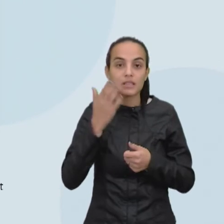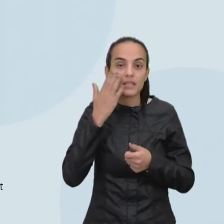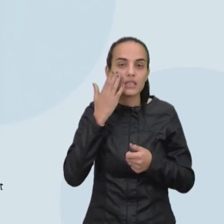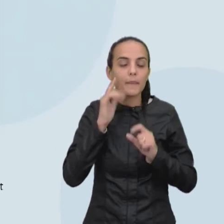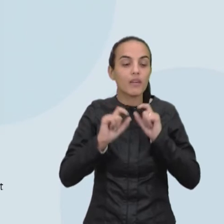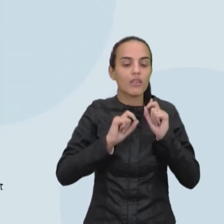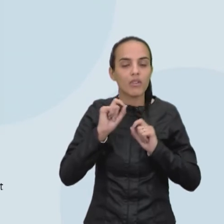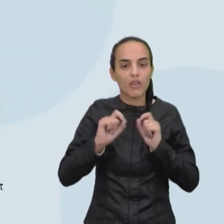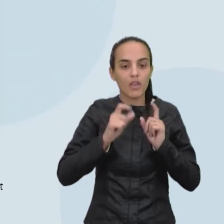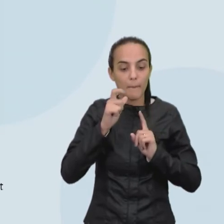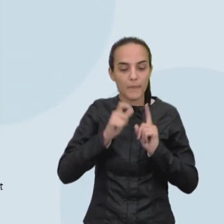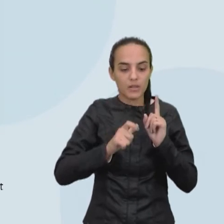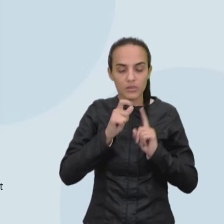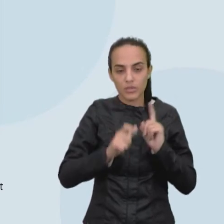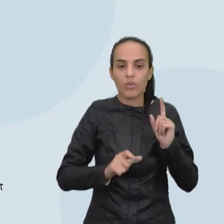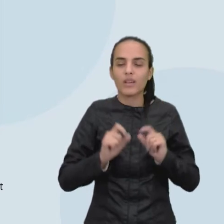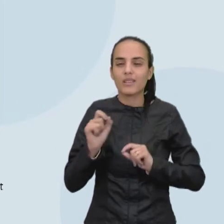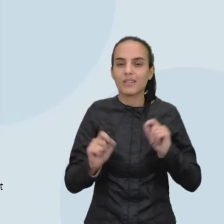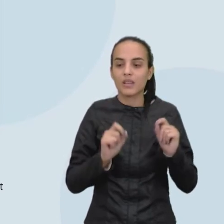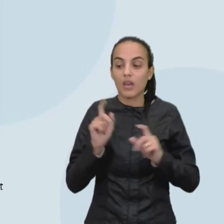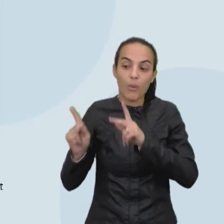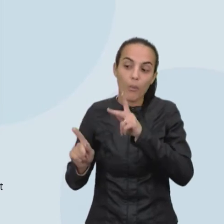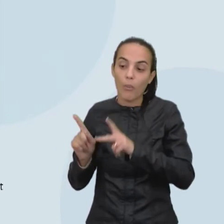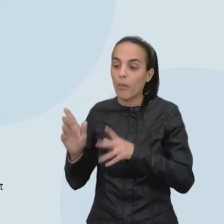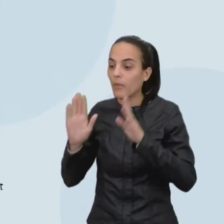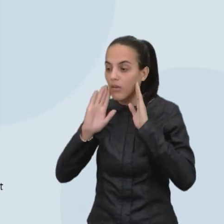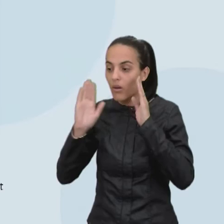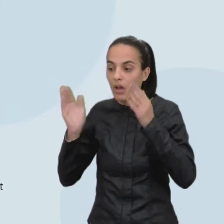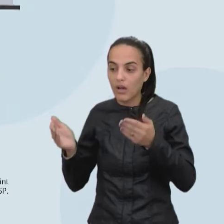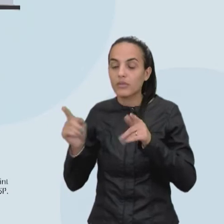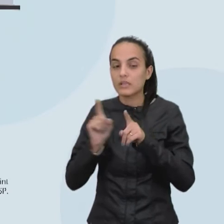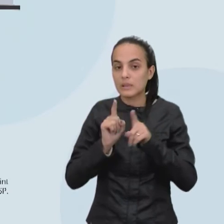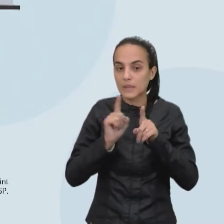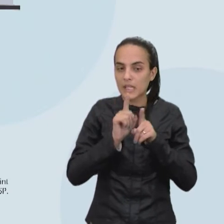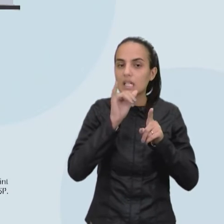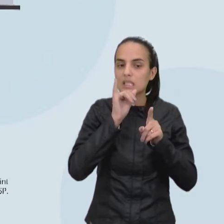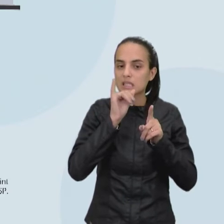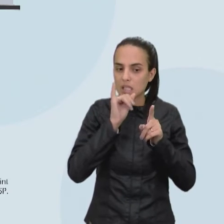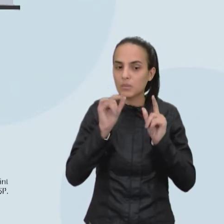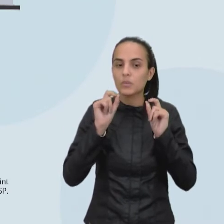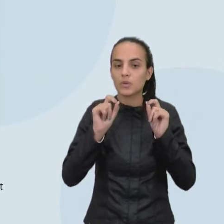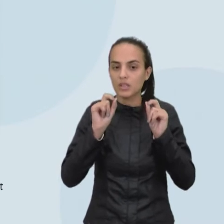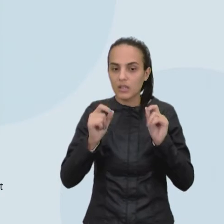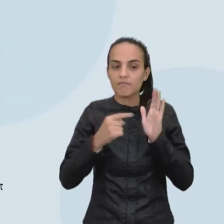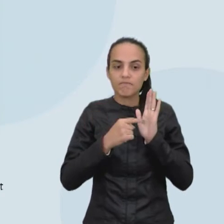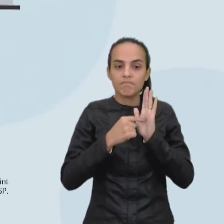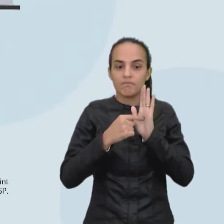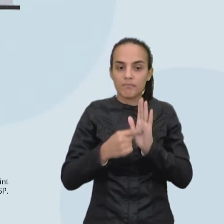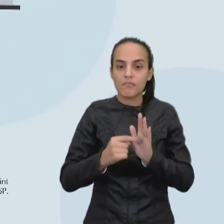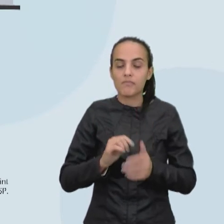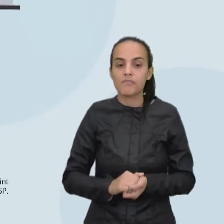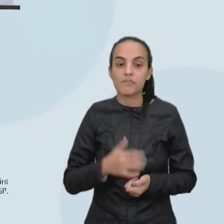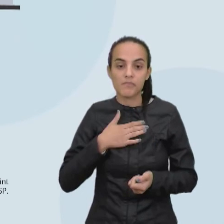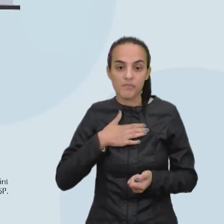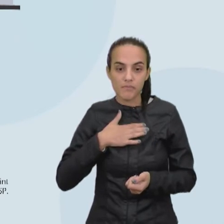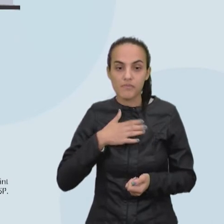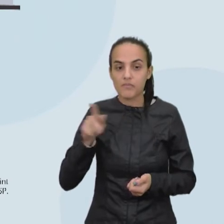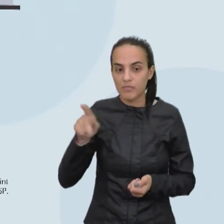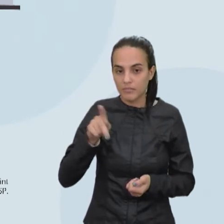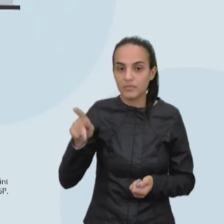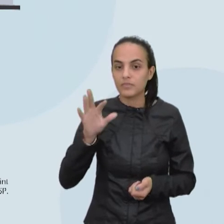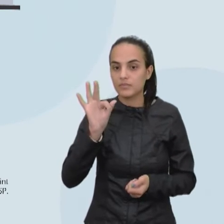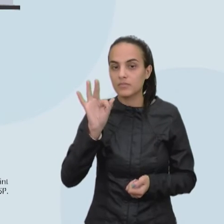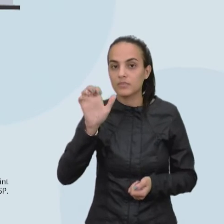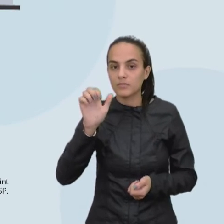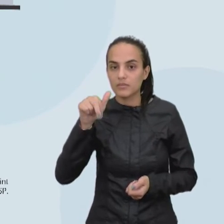é a persona, né? E quem é o público-alvo. Eu também dou exemplo aqui para vocês, eu e a professora Fernanda, por